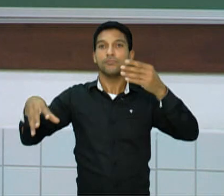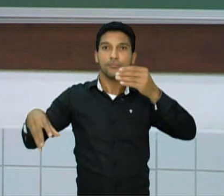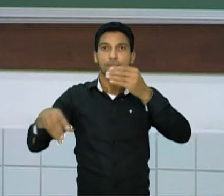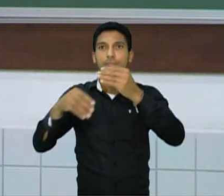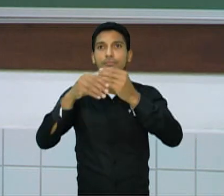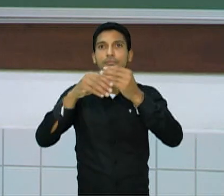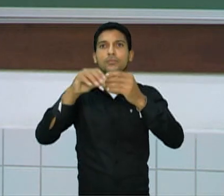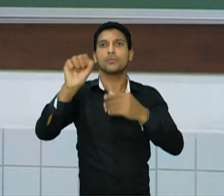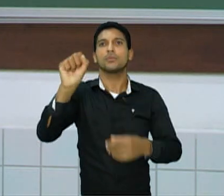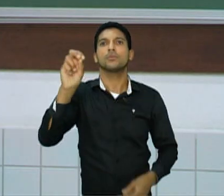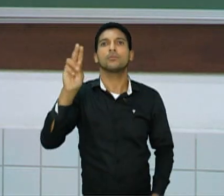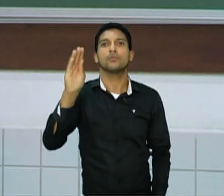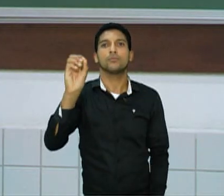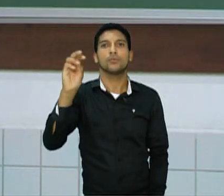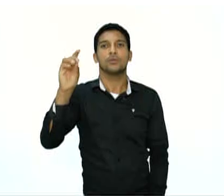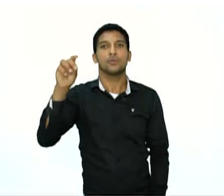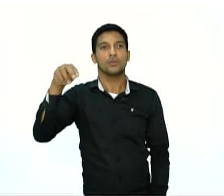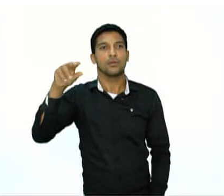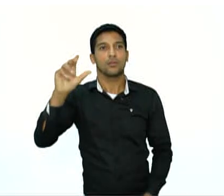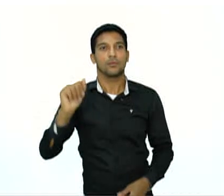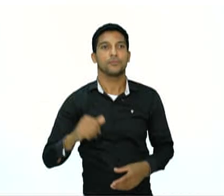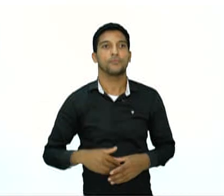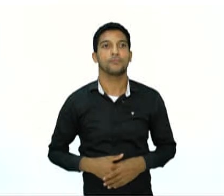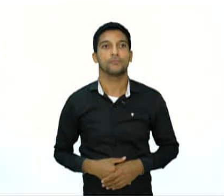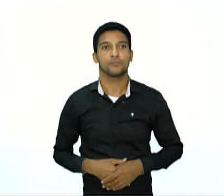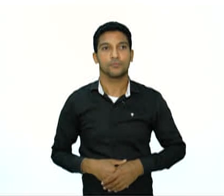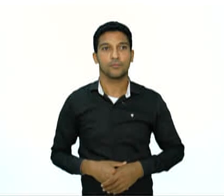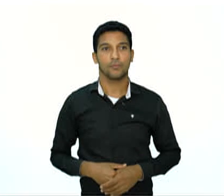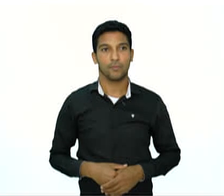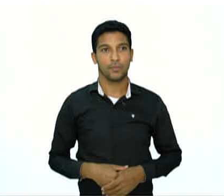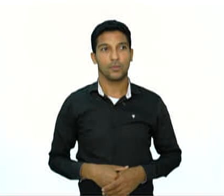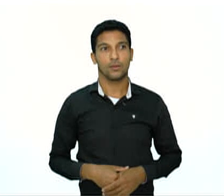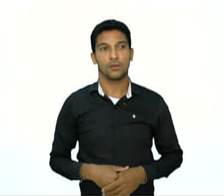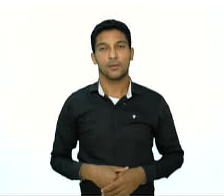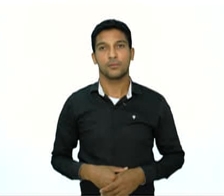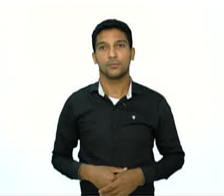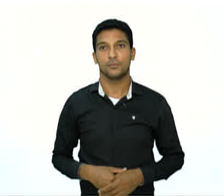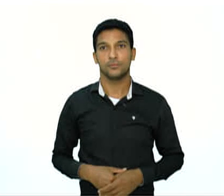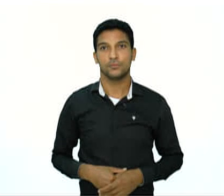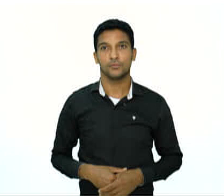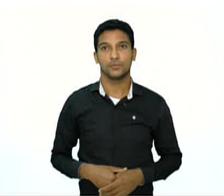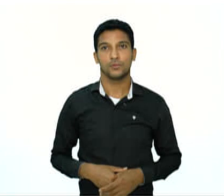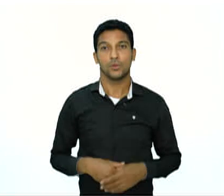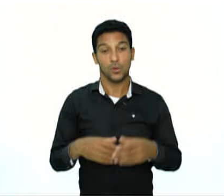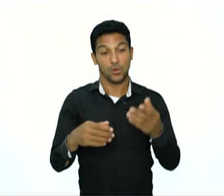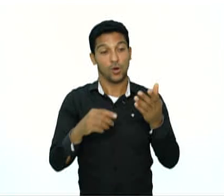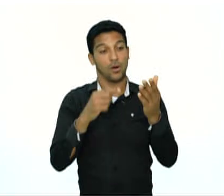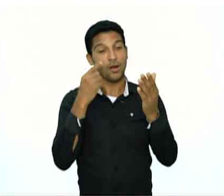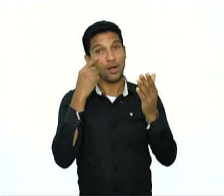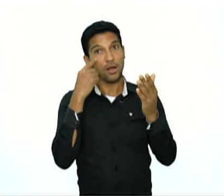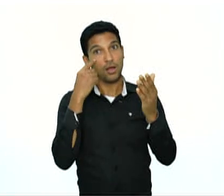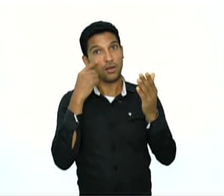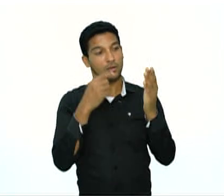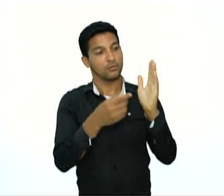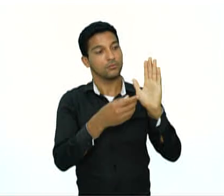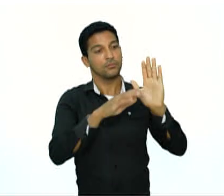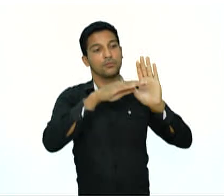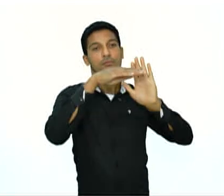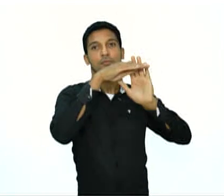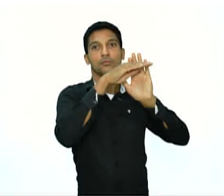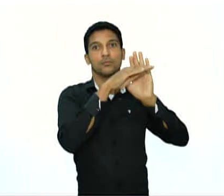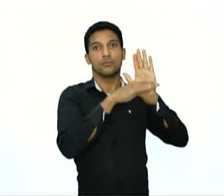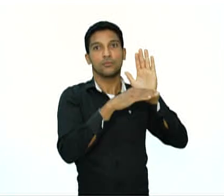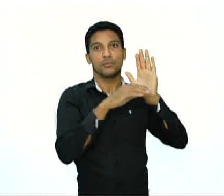para vocês verem como que ela funciona. Um guia de como verificar se uma notícia é falsa. Um guia de